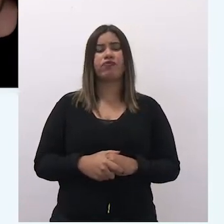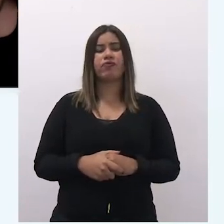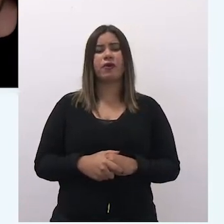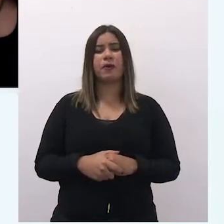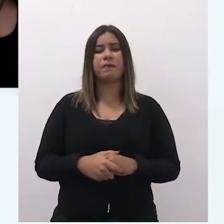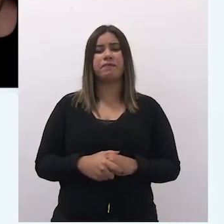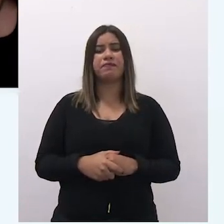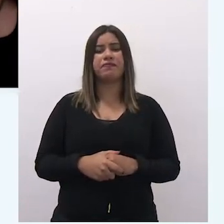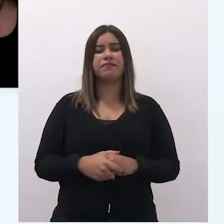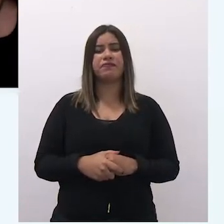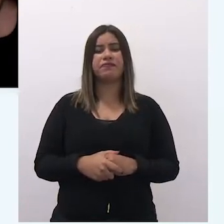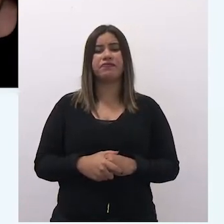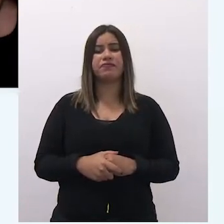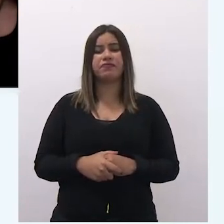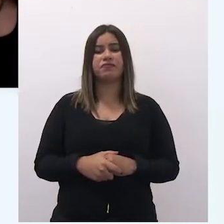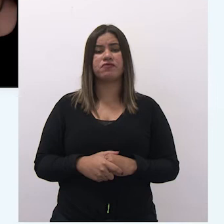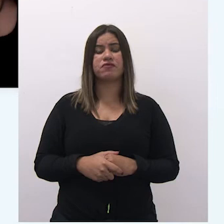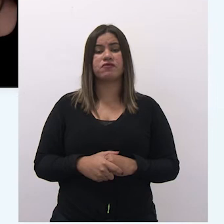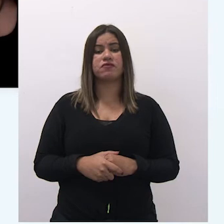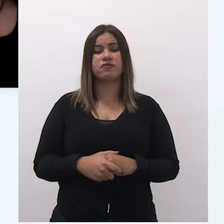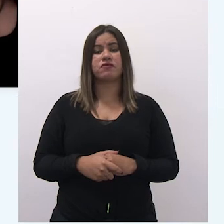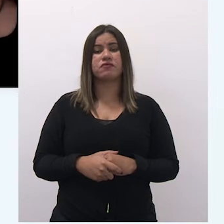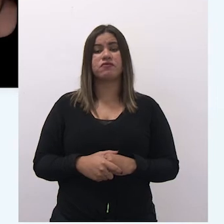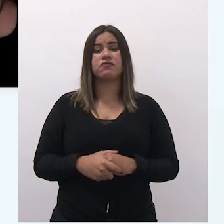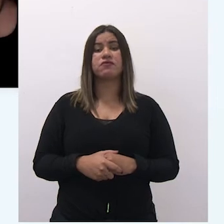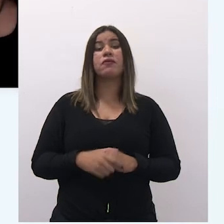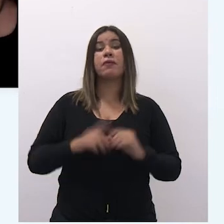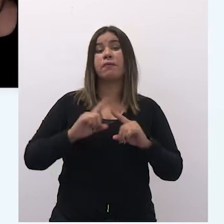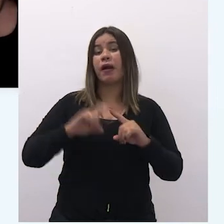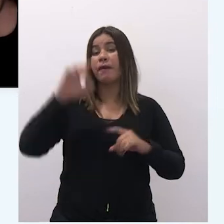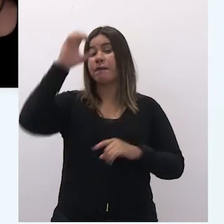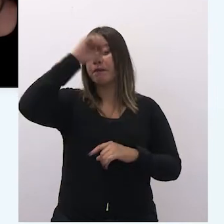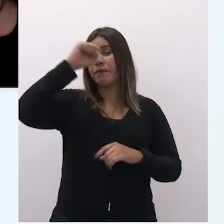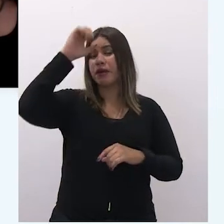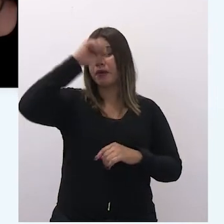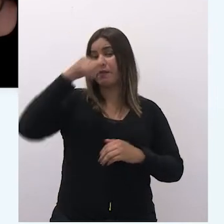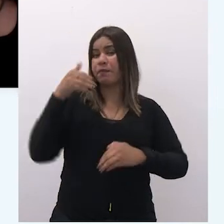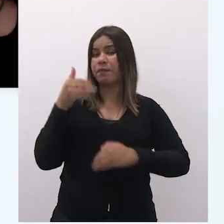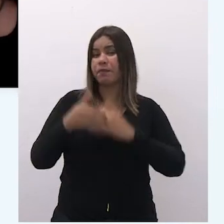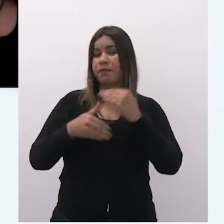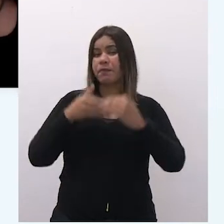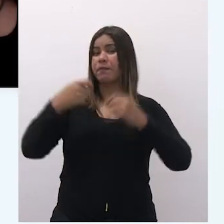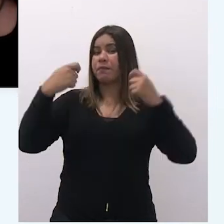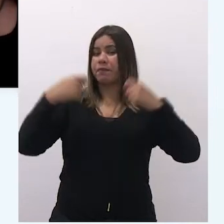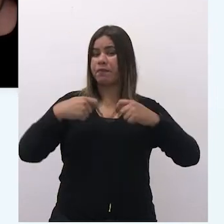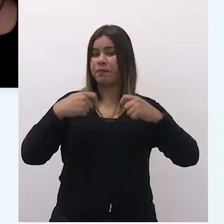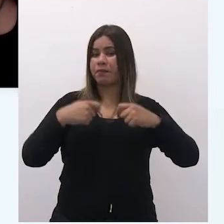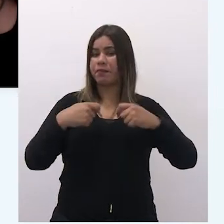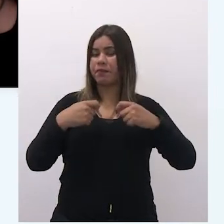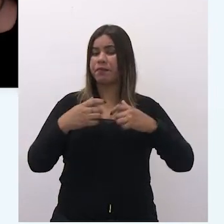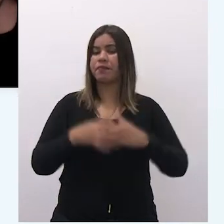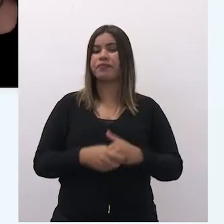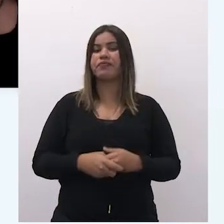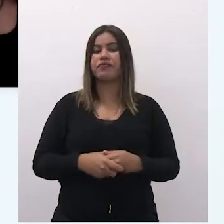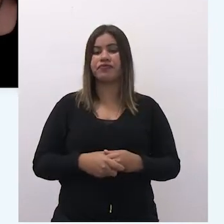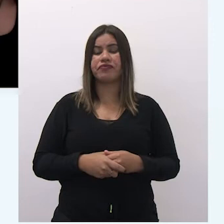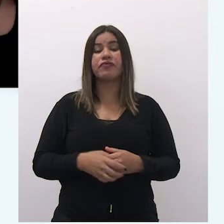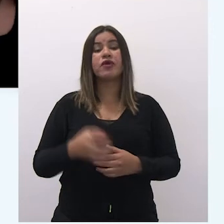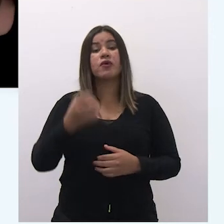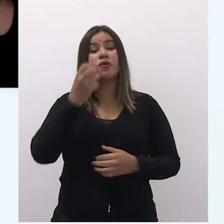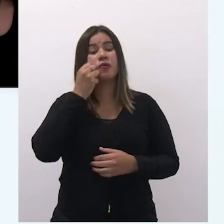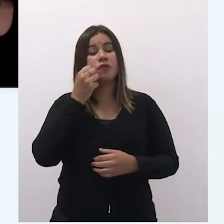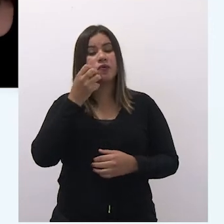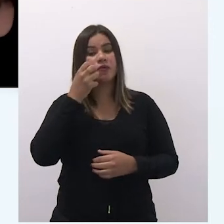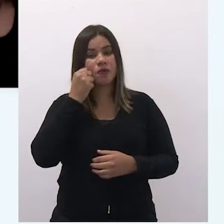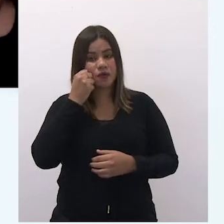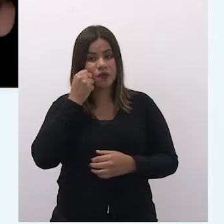desse conhecimento que precisa ser desenvolvido, dessas habilidades que também esse conhecimento que precisa ser adquirido e essas